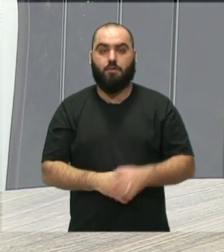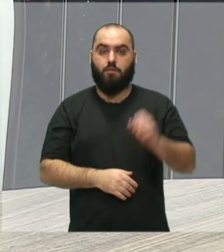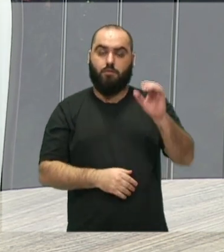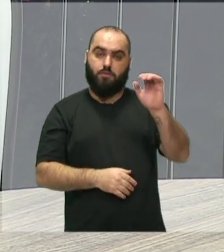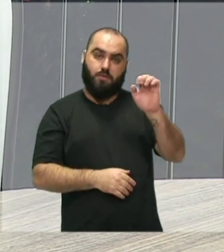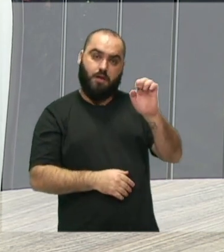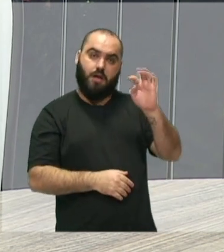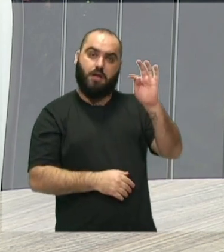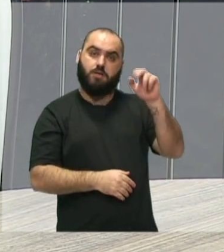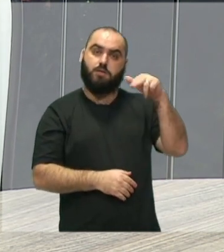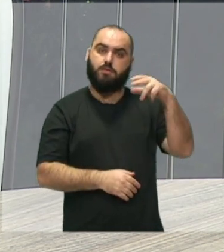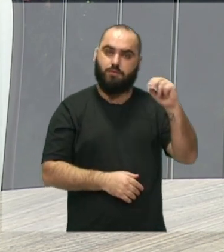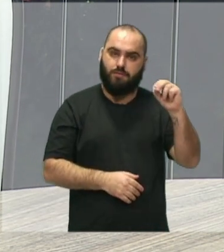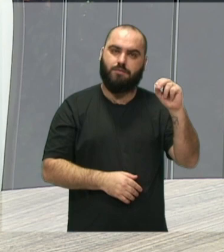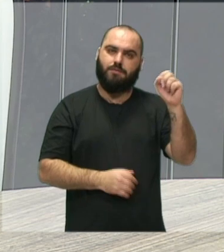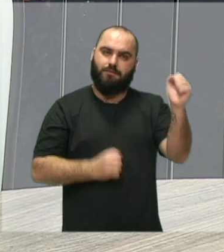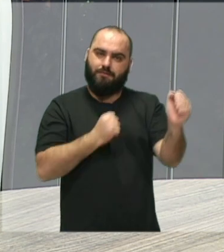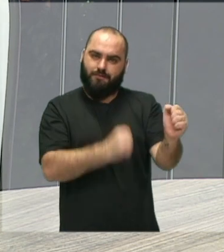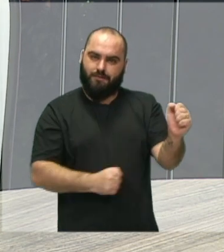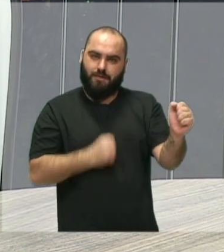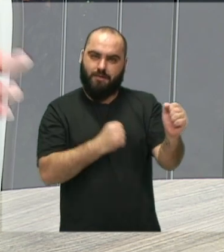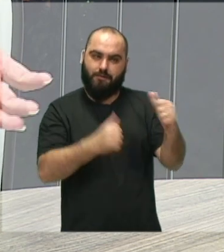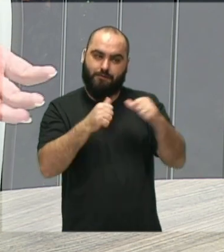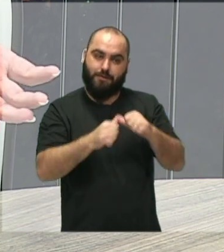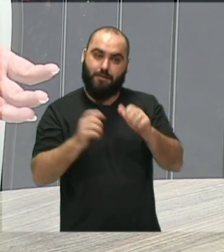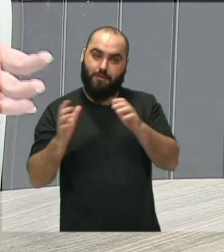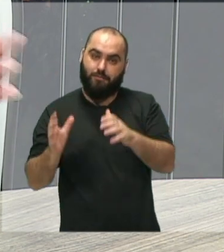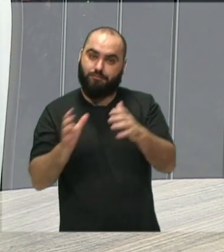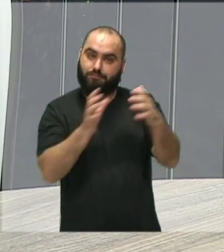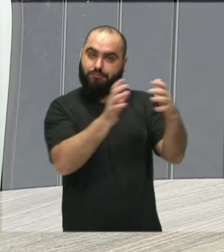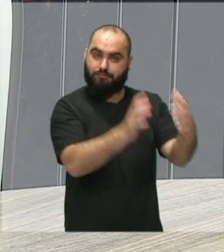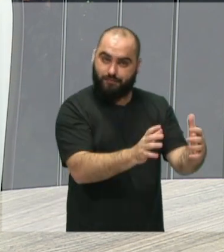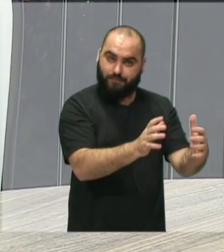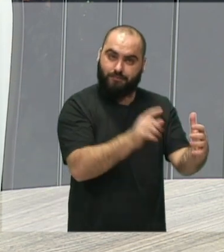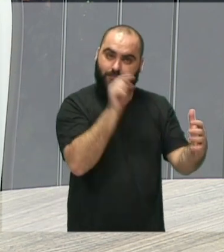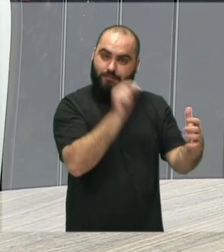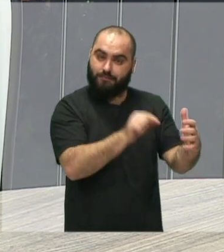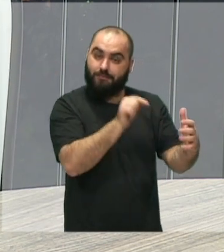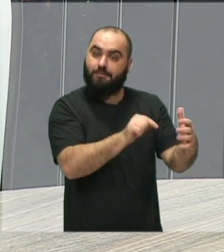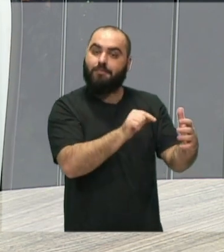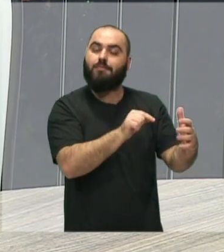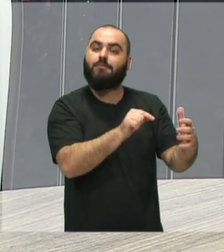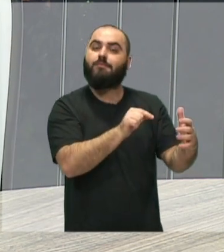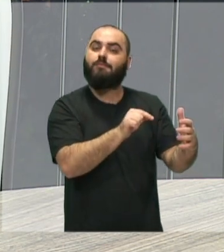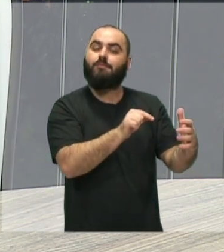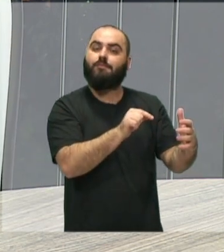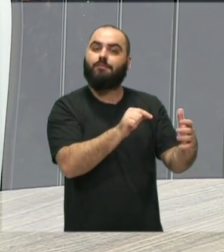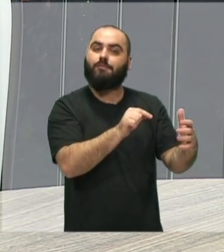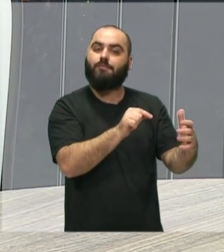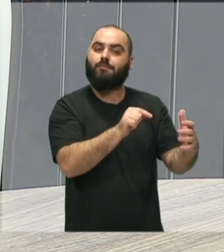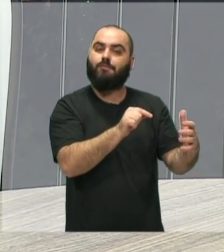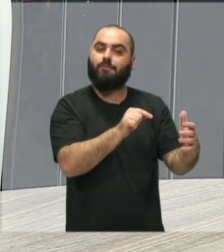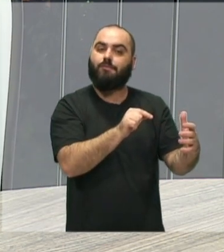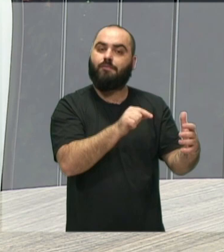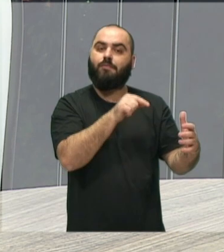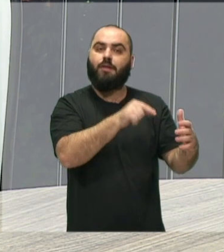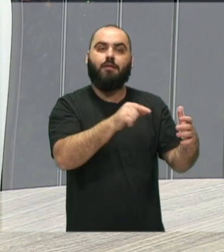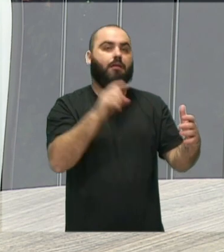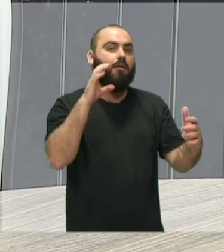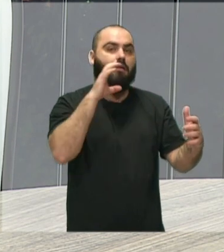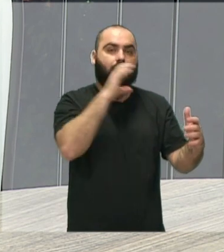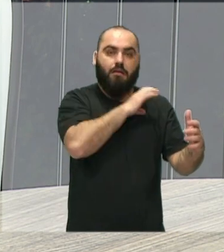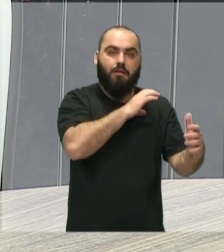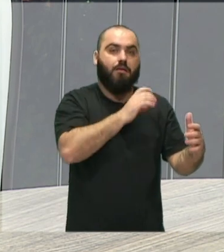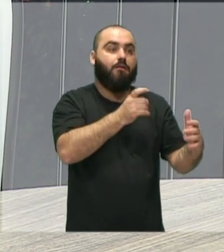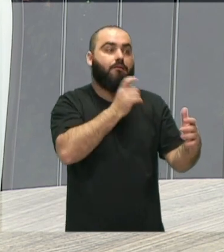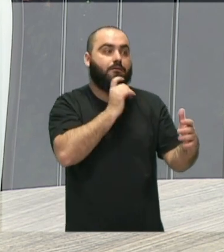etnografia e ferroviário, eles ficam na outra reserva, que acaba que a temperatura e a